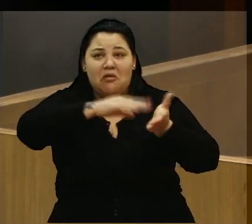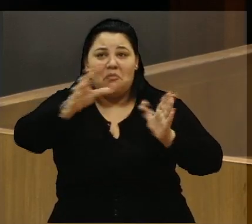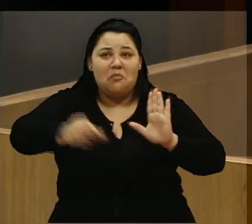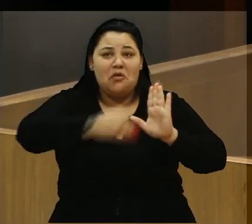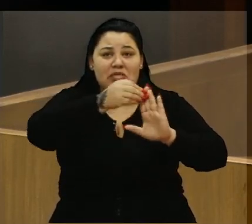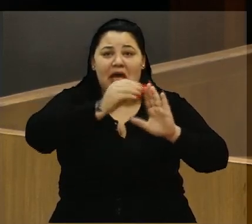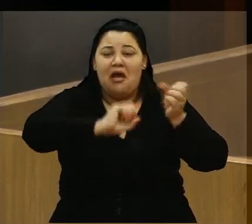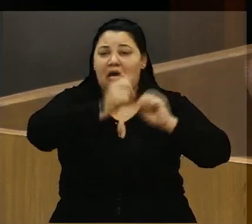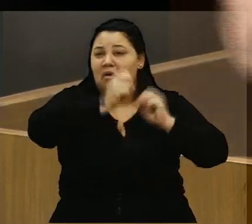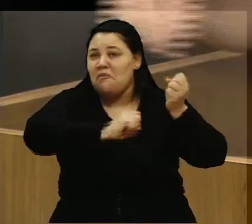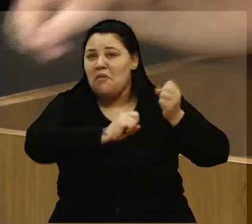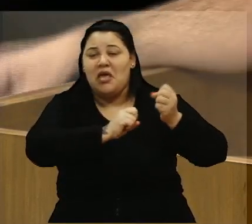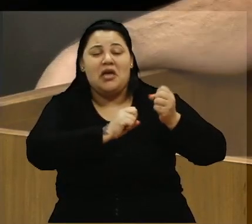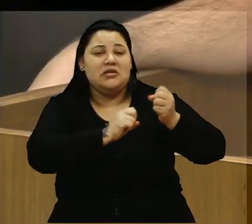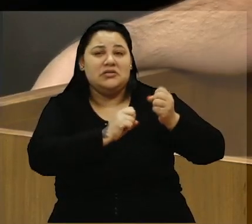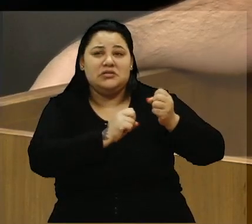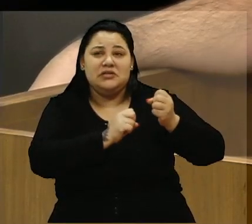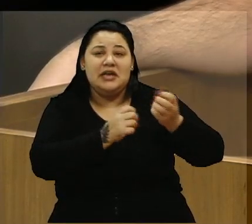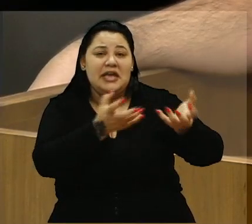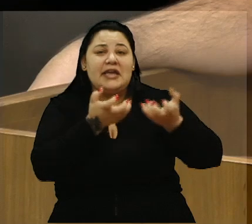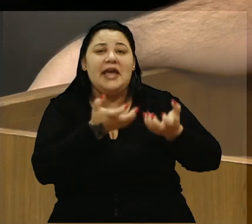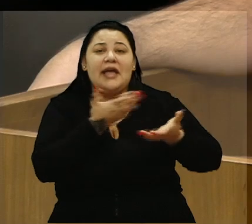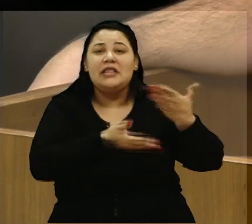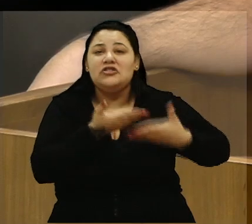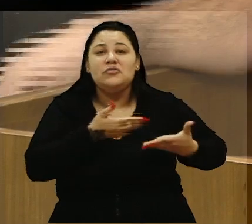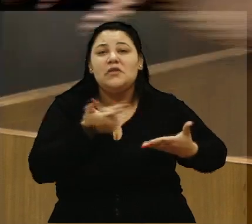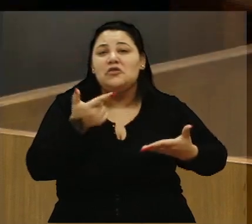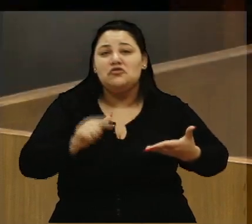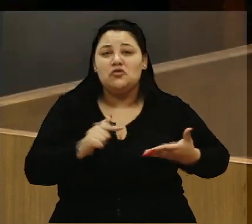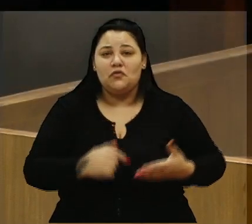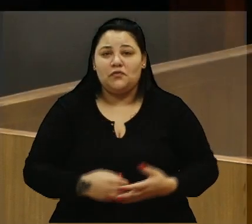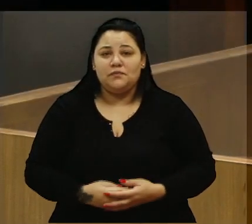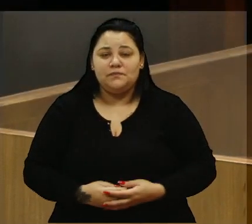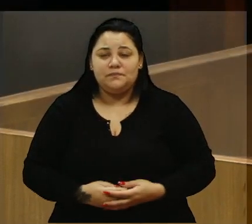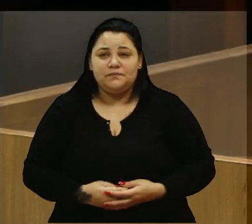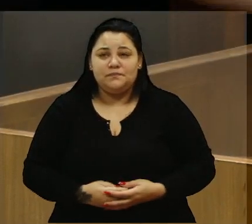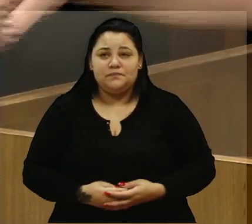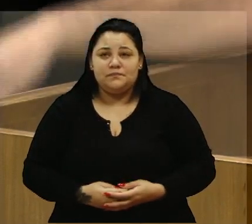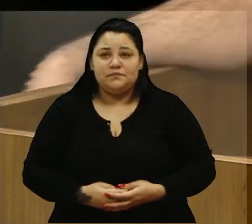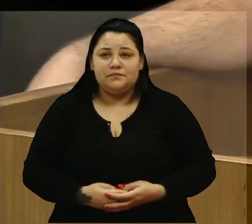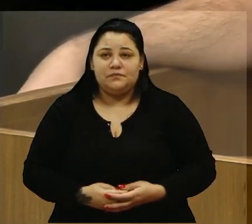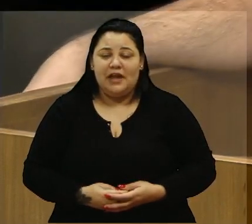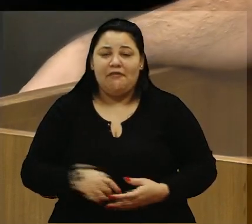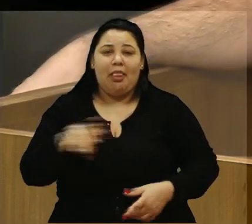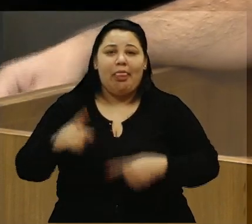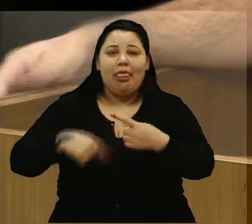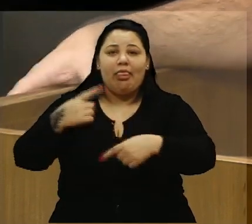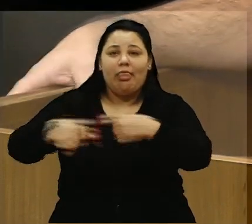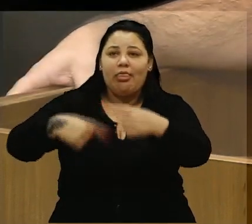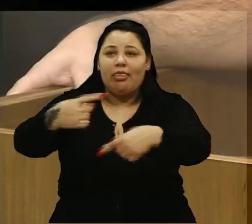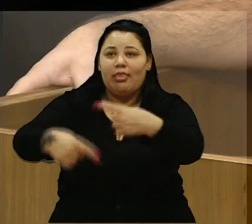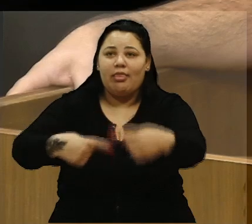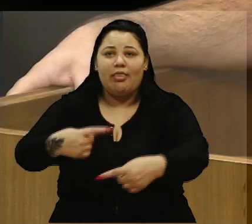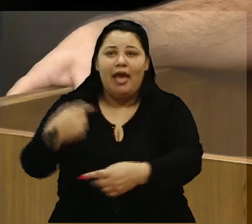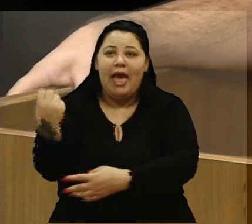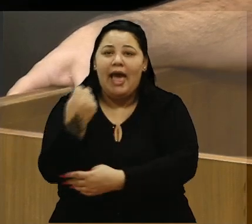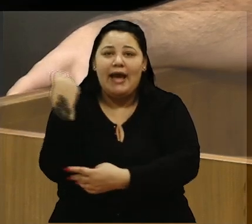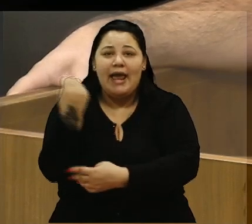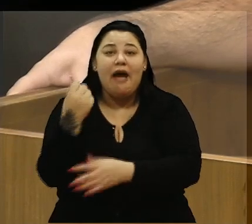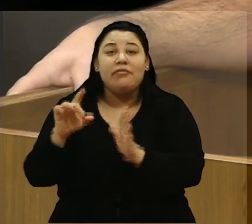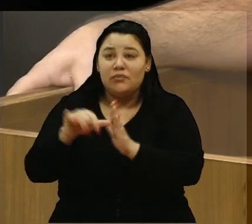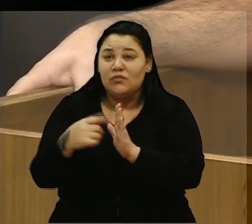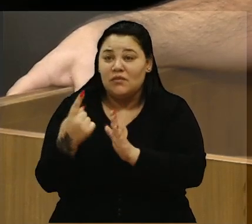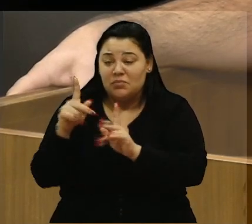das imprensas e querer ser consultada de novo. Aí entrou numa bola de neve e muitas vezes uma pessoa para fazer um exame demora